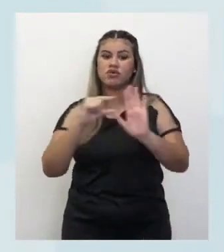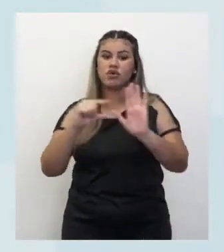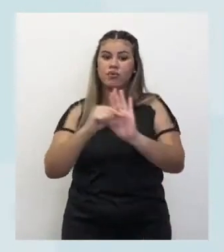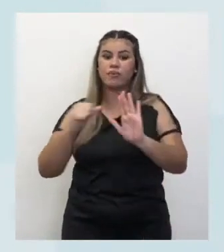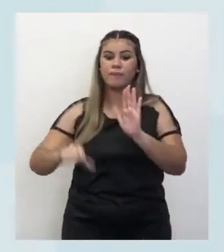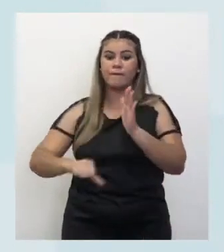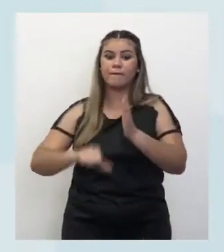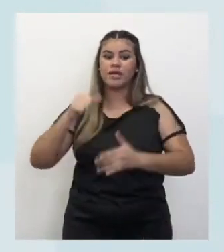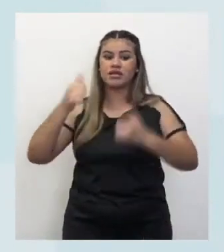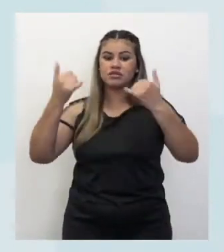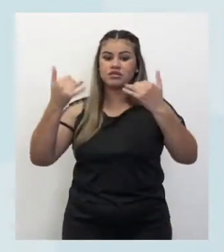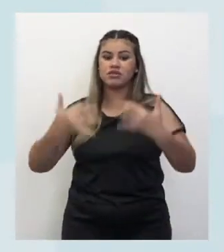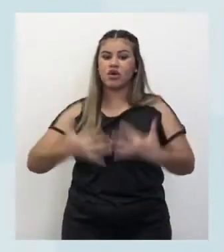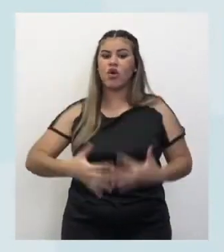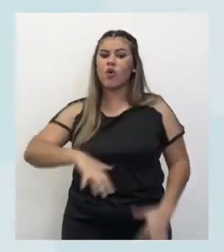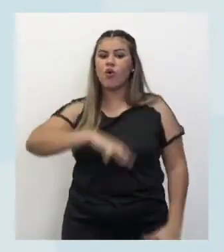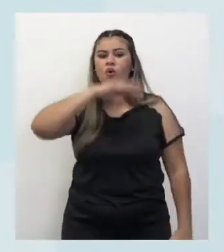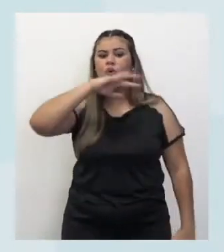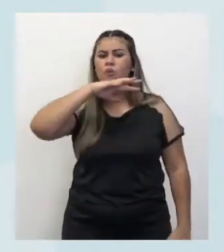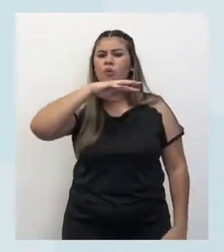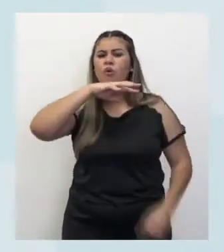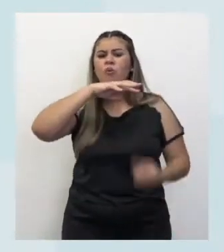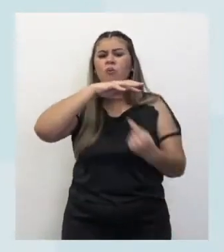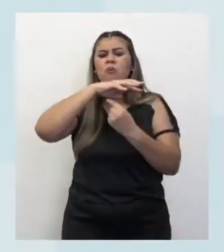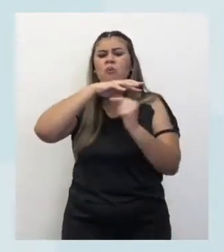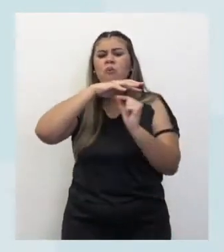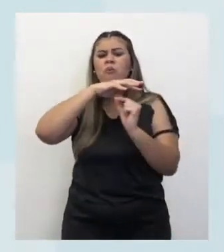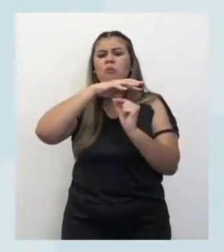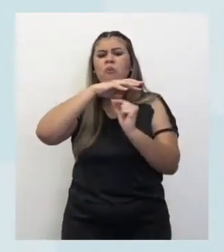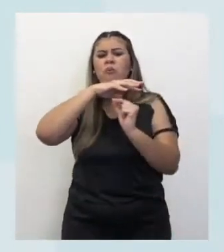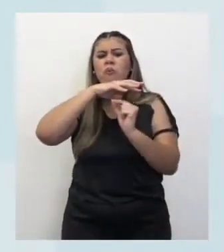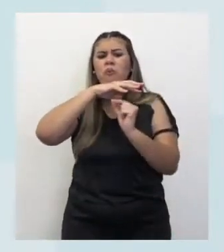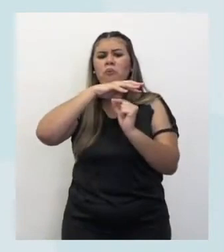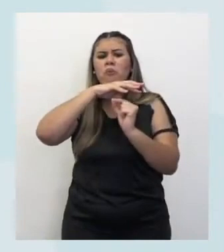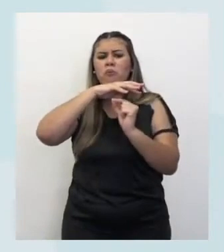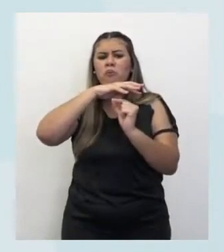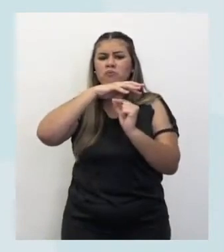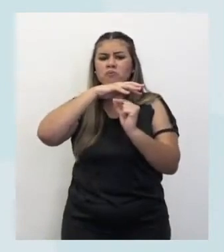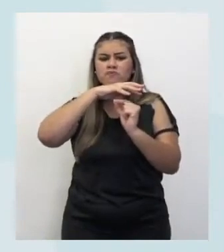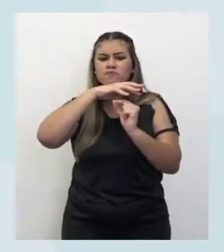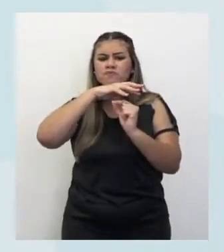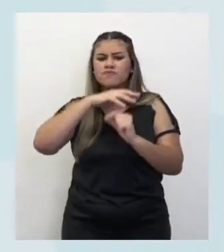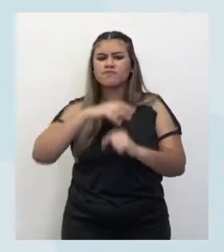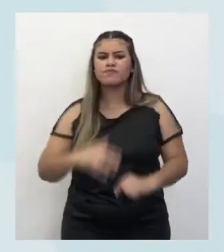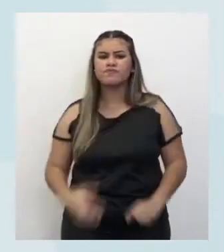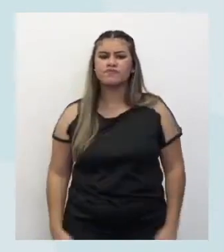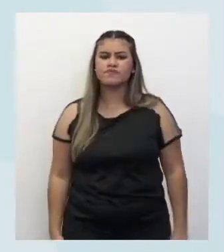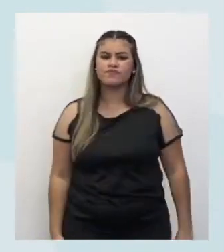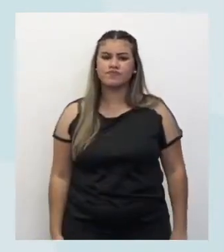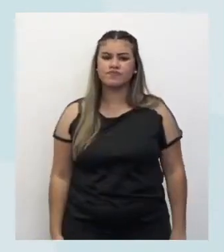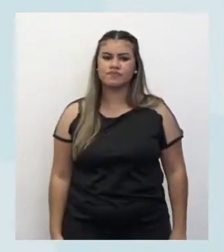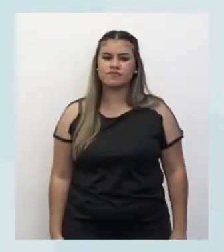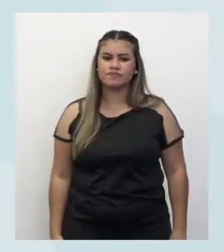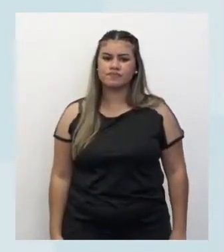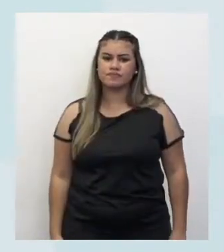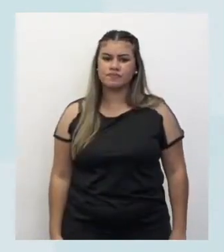há a descrição da presença de um bicho. 30 segundos para você responder. Que bicho é esse? Em 30